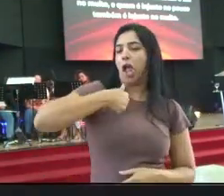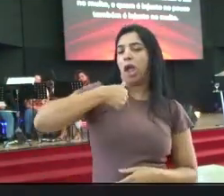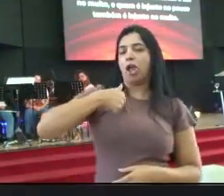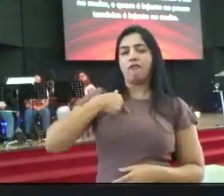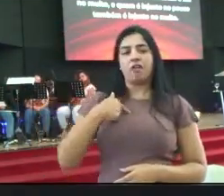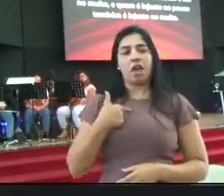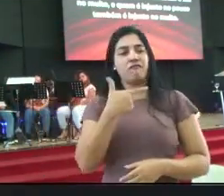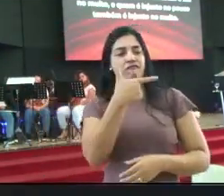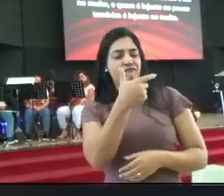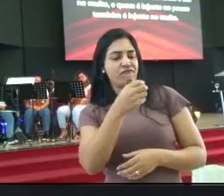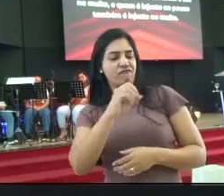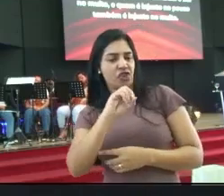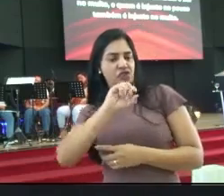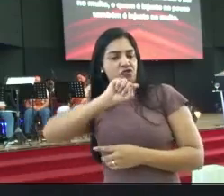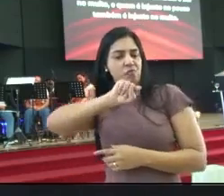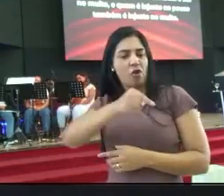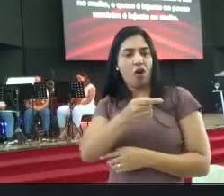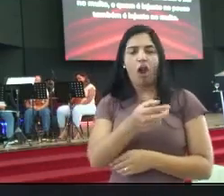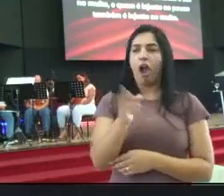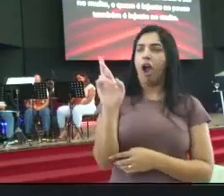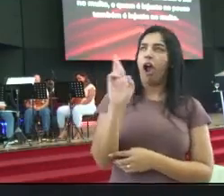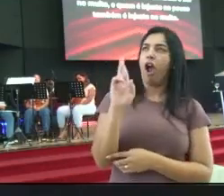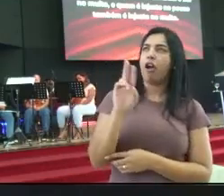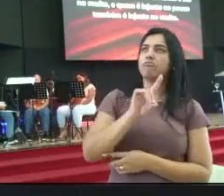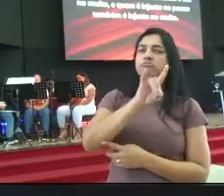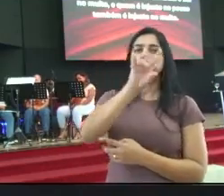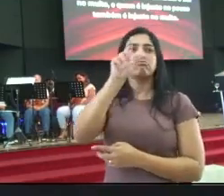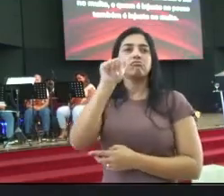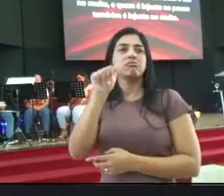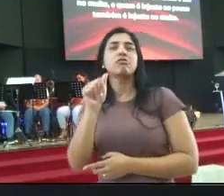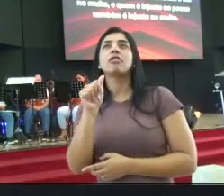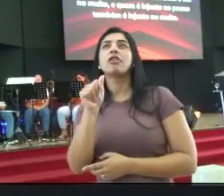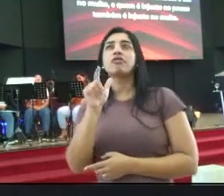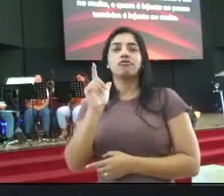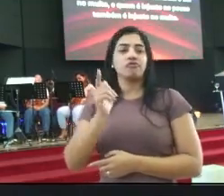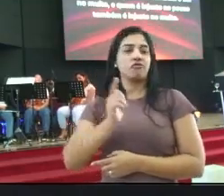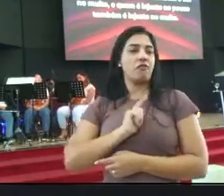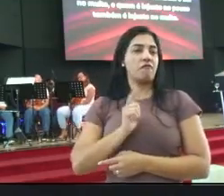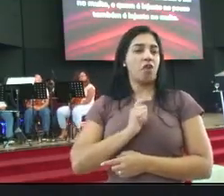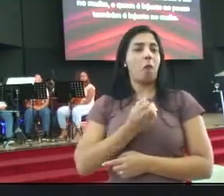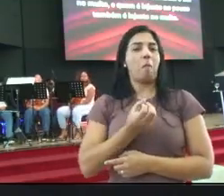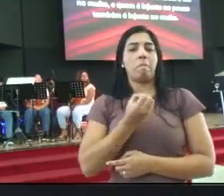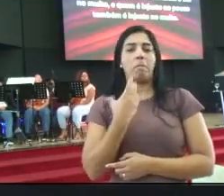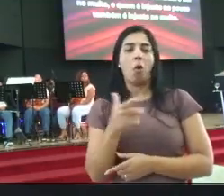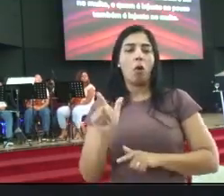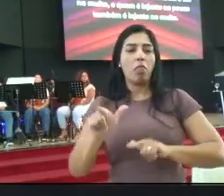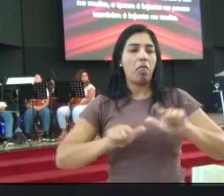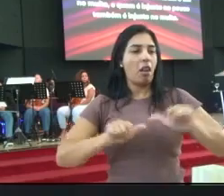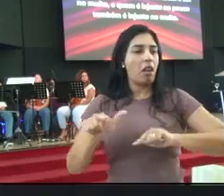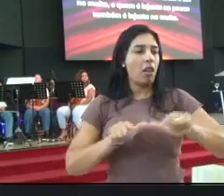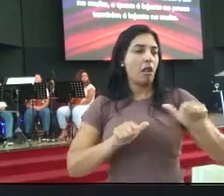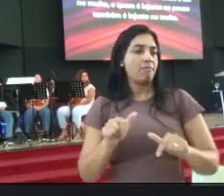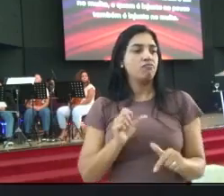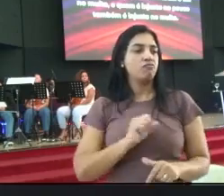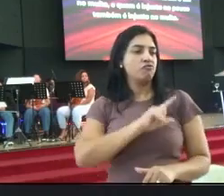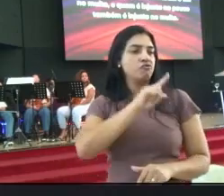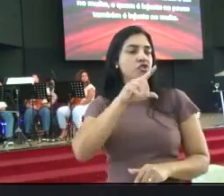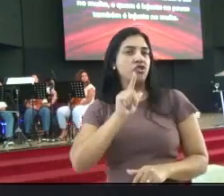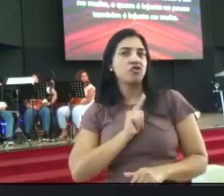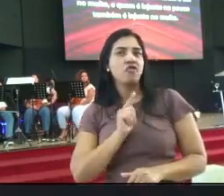ganhar 20 mil reais, no dia que eu tiver um bom emprego, no dia que eu